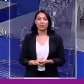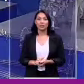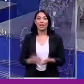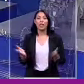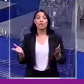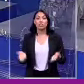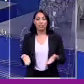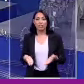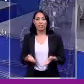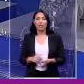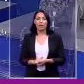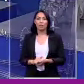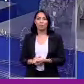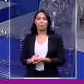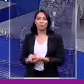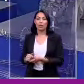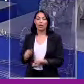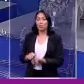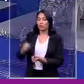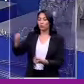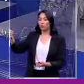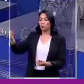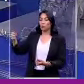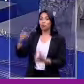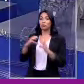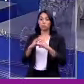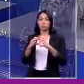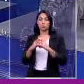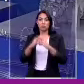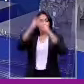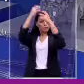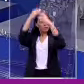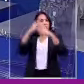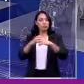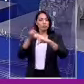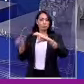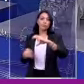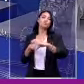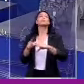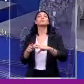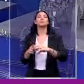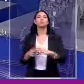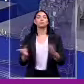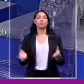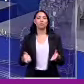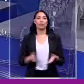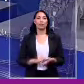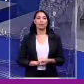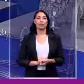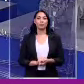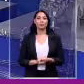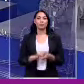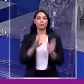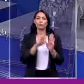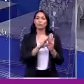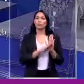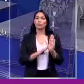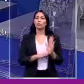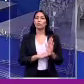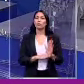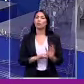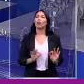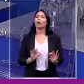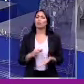conferiram de perto cada detalhe, a abertura das maletas com as bolas, o carregamento dos globos e a partir de agora eles conferem cada detalhe do